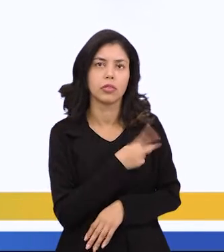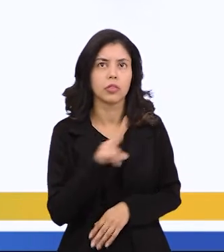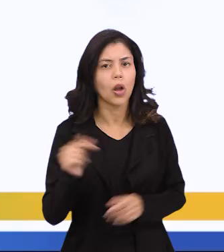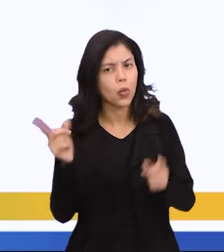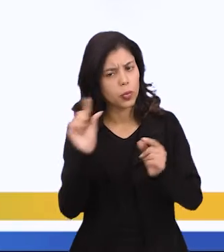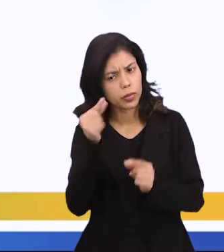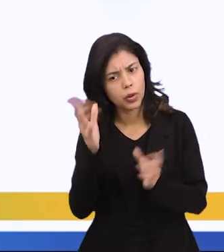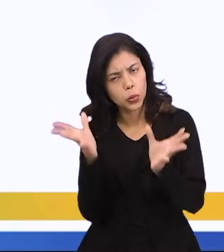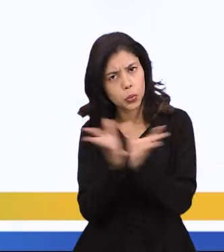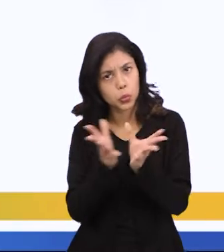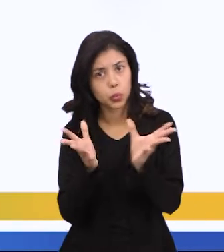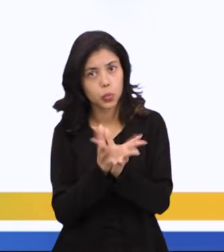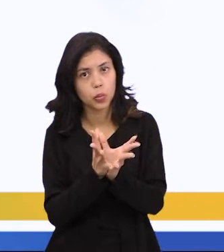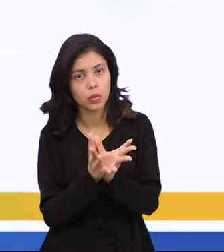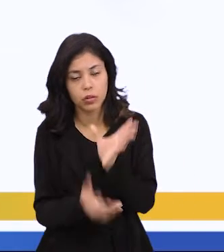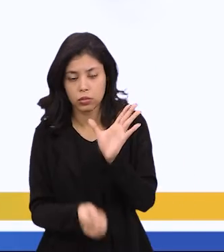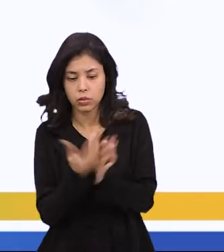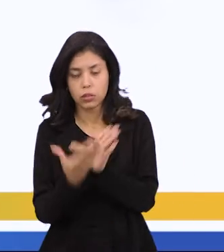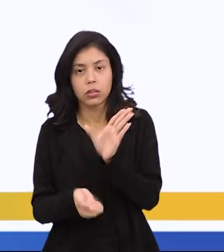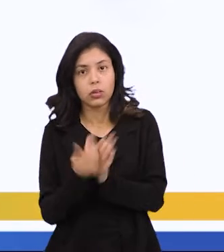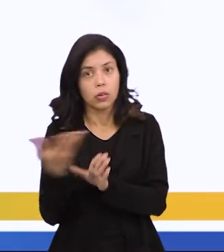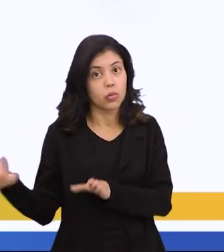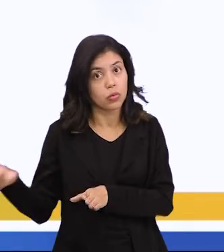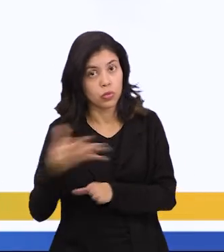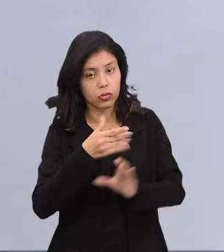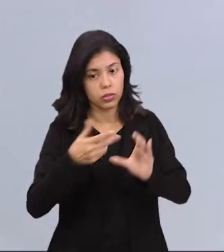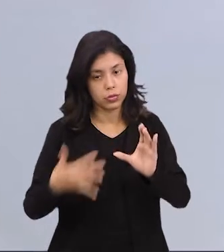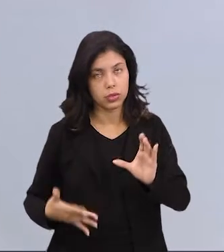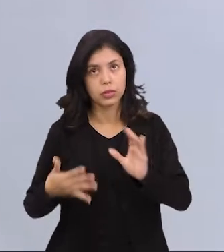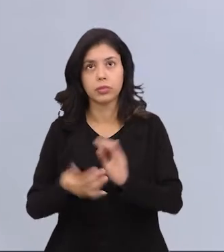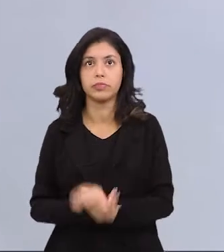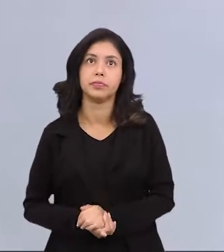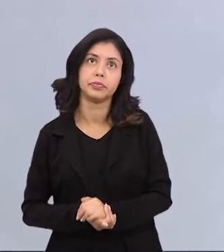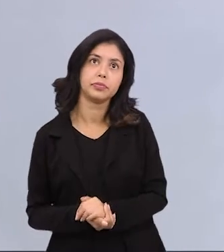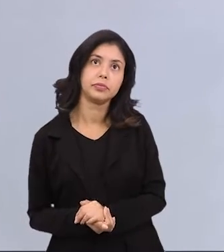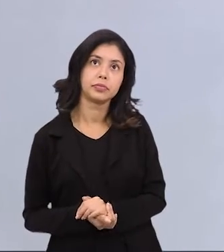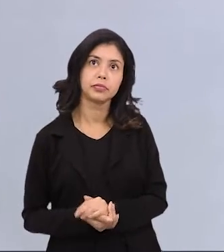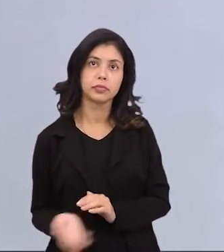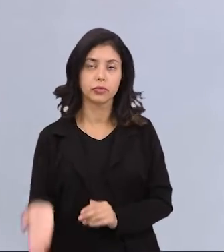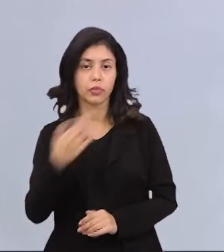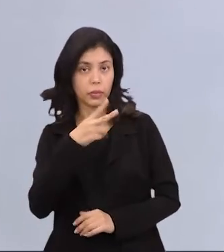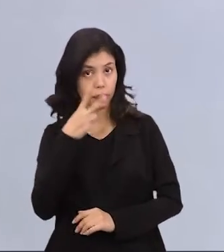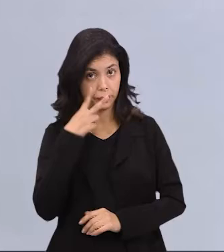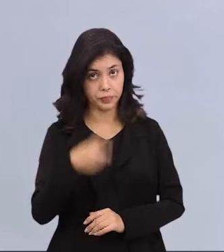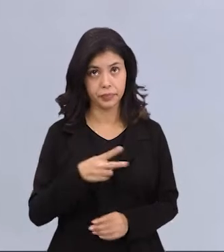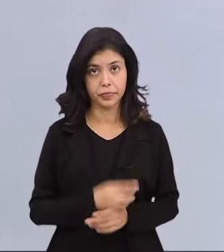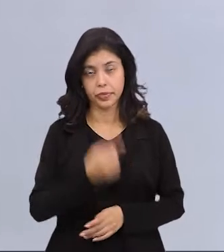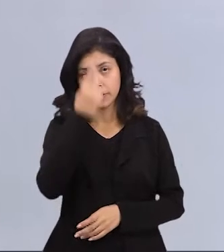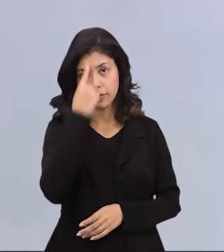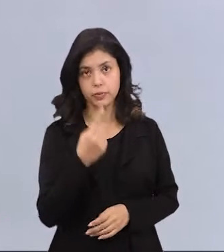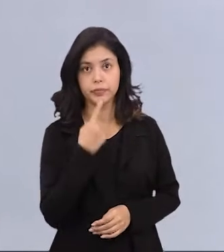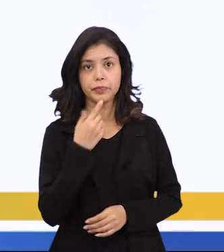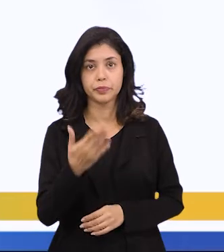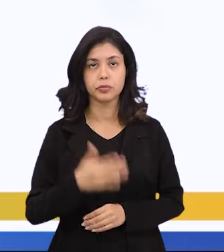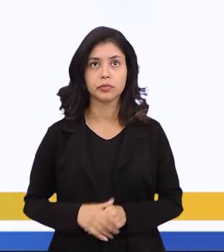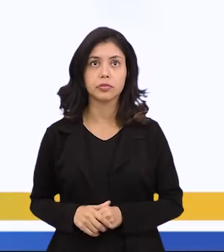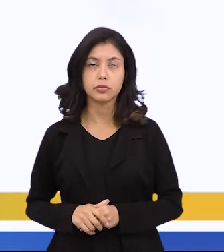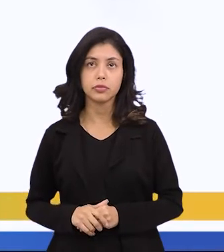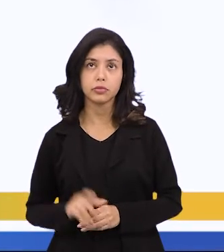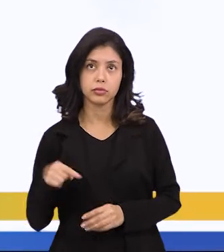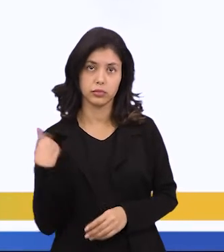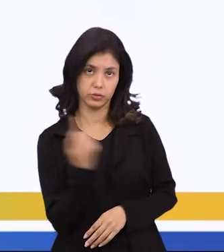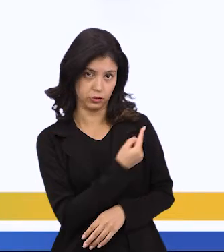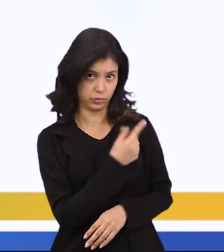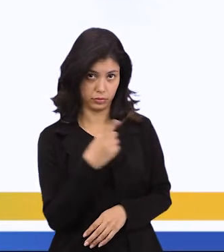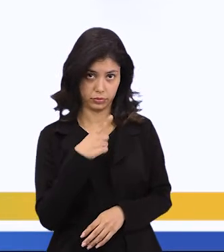pequeno grupo de indivíduos que vai gerar uma nova espécie. Vamos ver a imagem. Nós temos